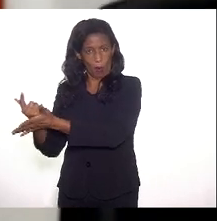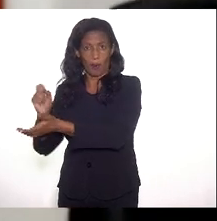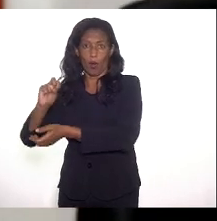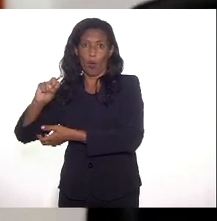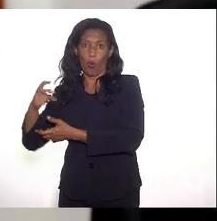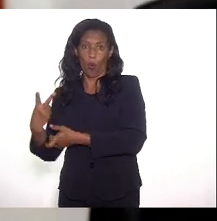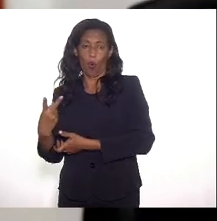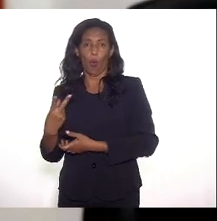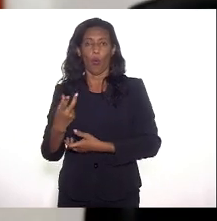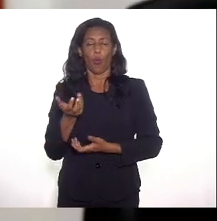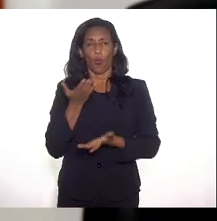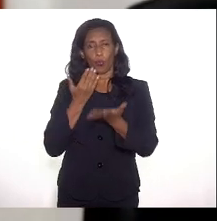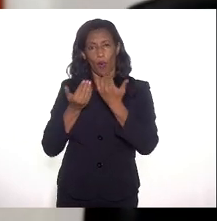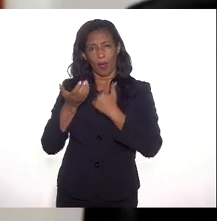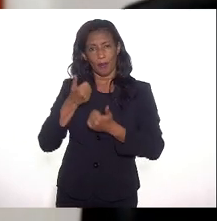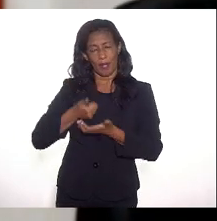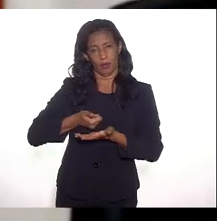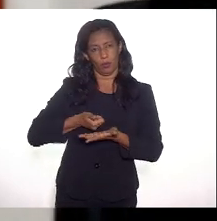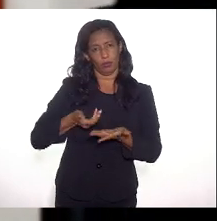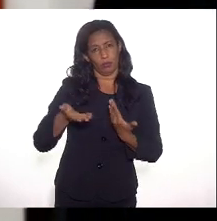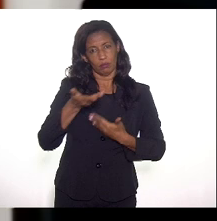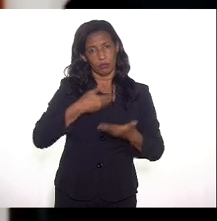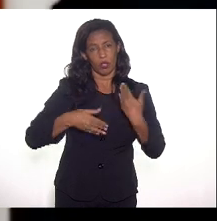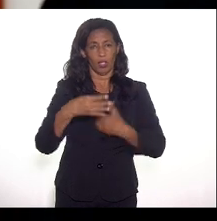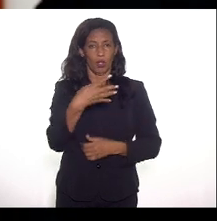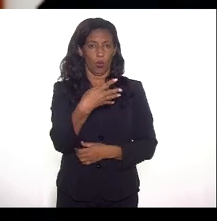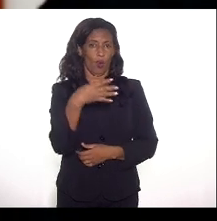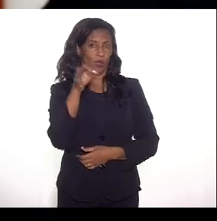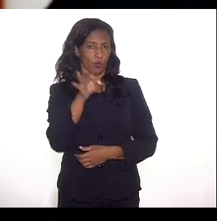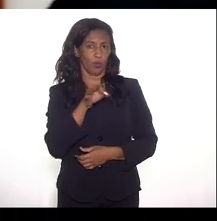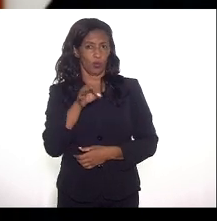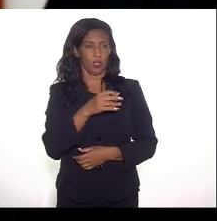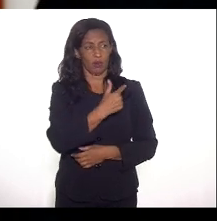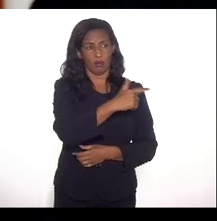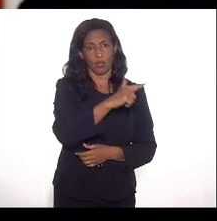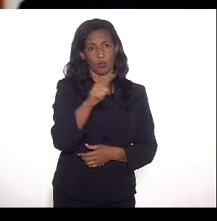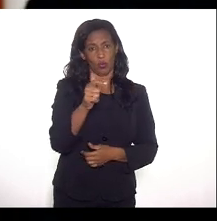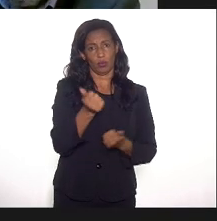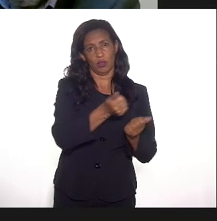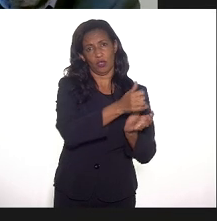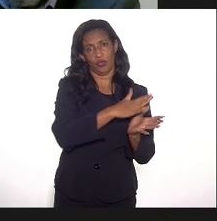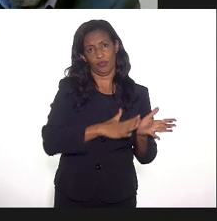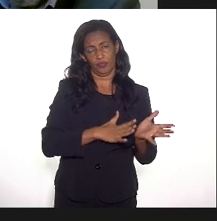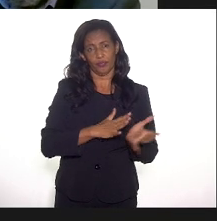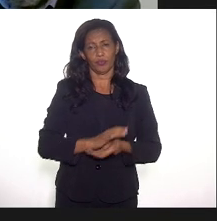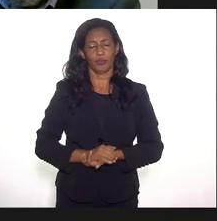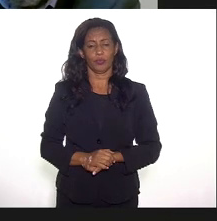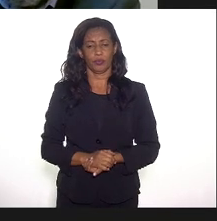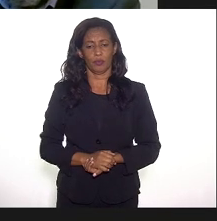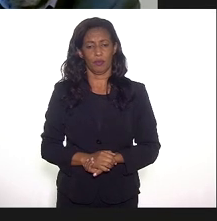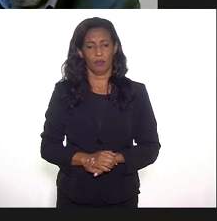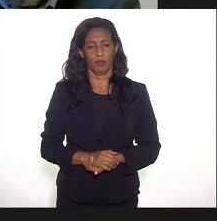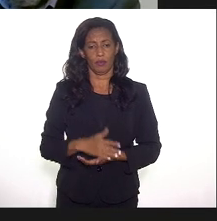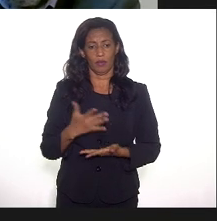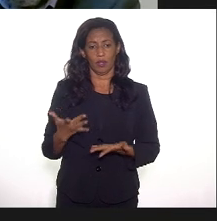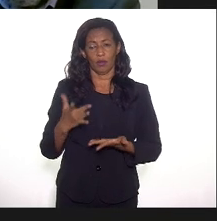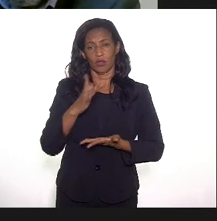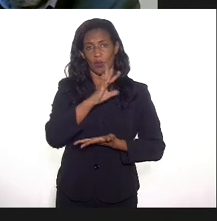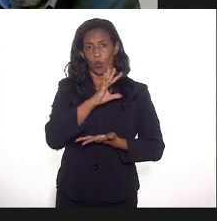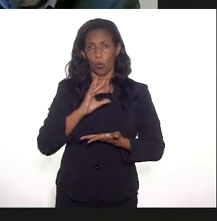Luiz? E 4% relativamente às demais operações. Ok? Então, nós estamos colando